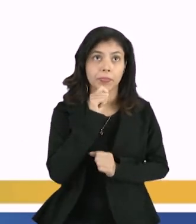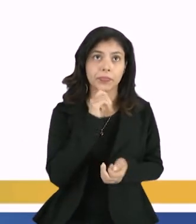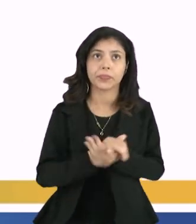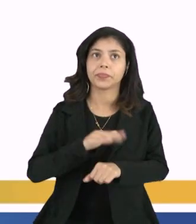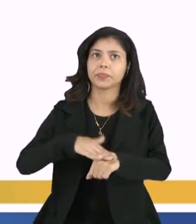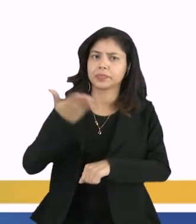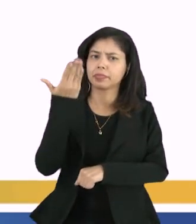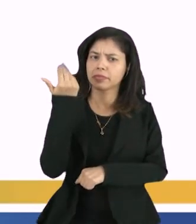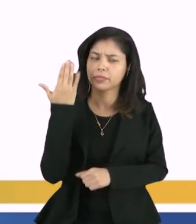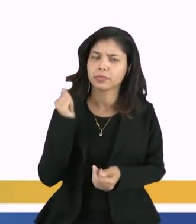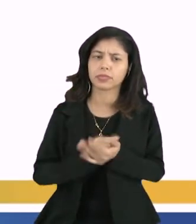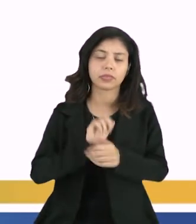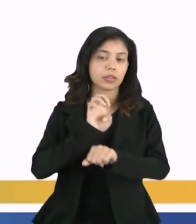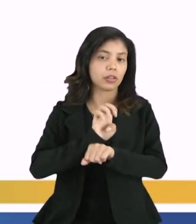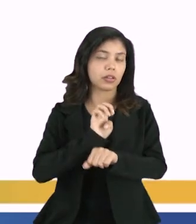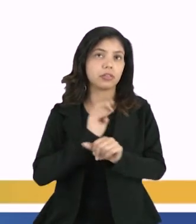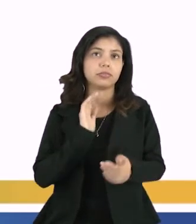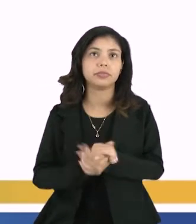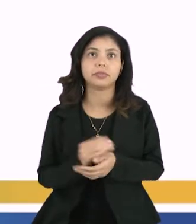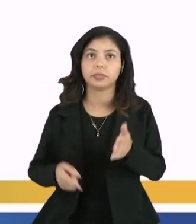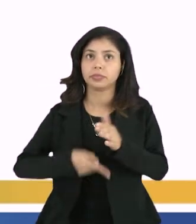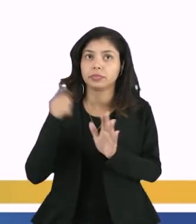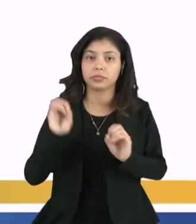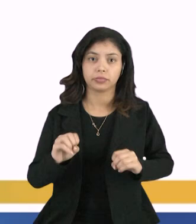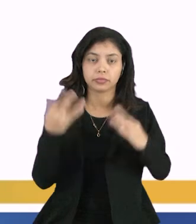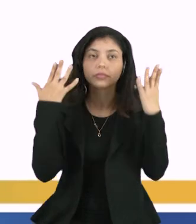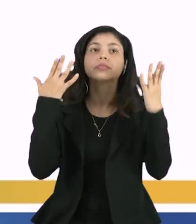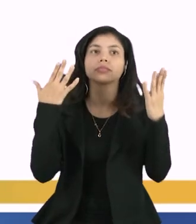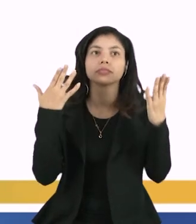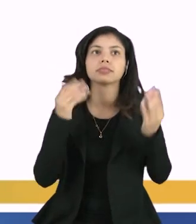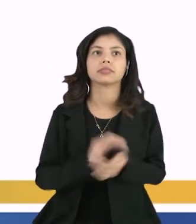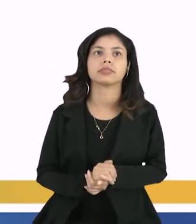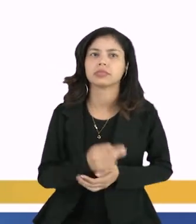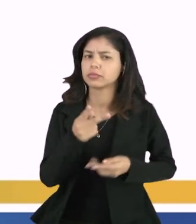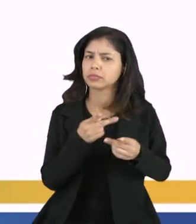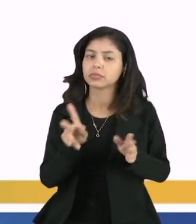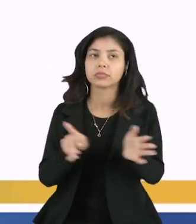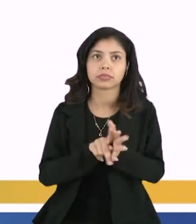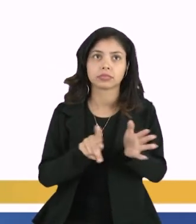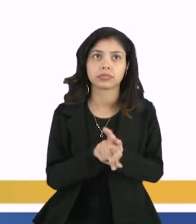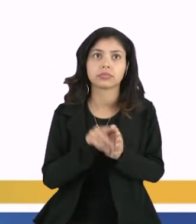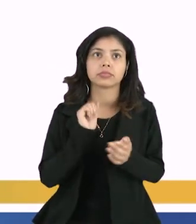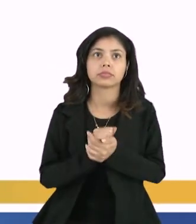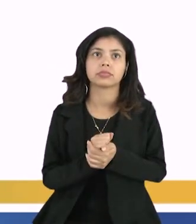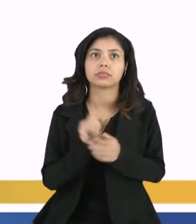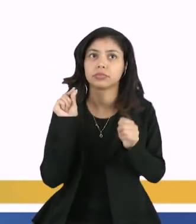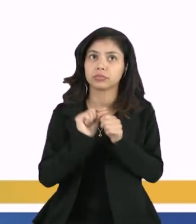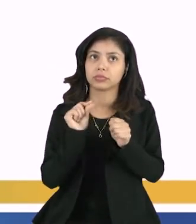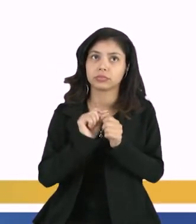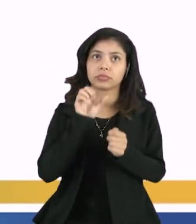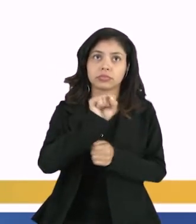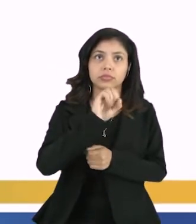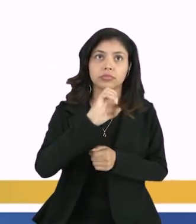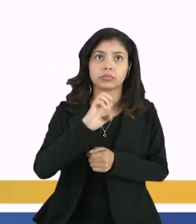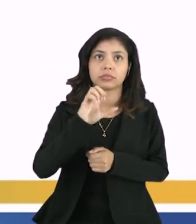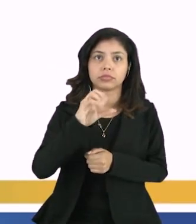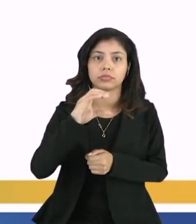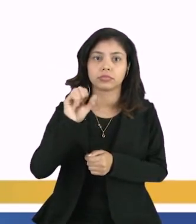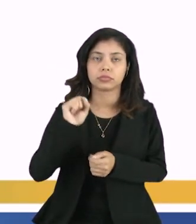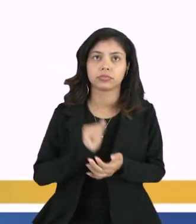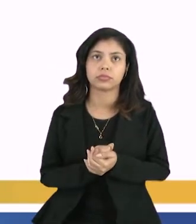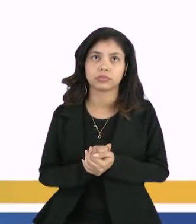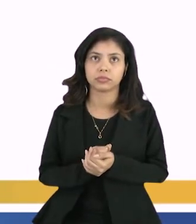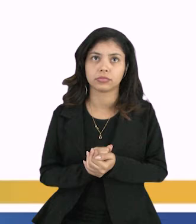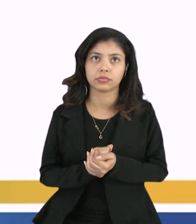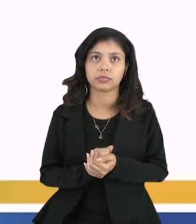há mais tempo no estado, o primeiro grande festival, com participação delas, foi realizado pelo Serviço Social do